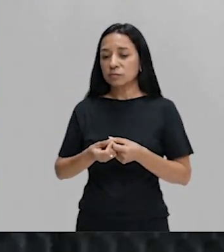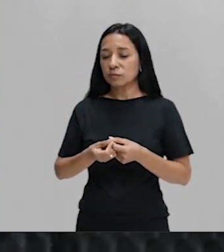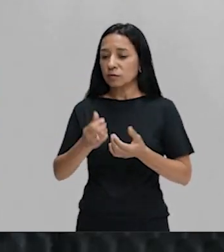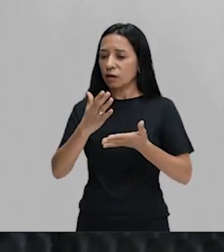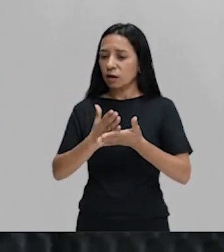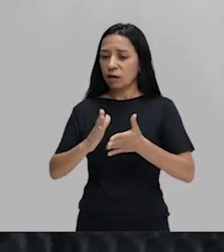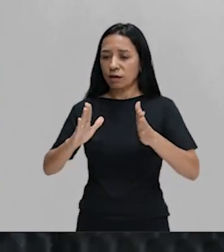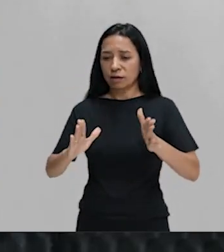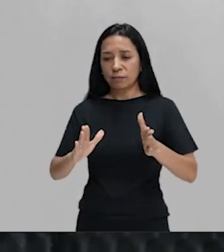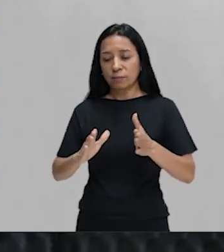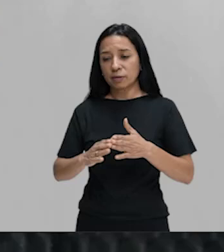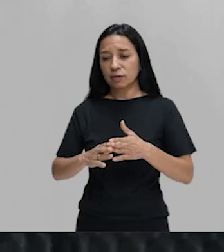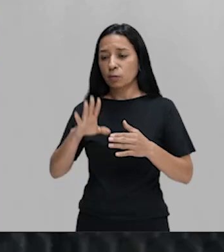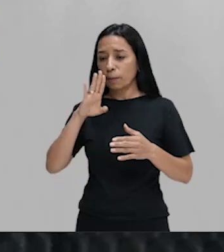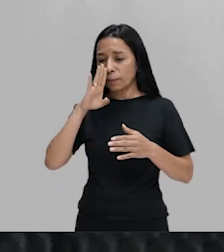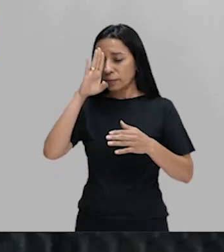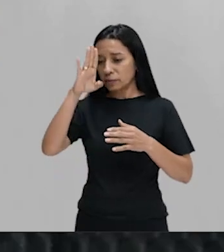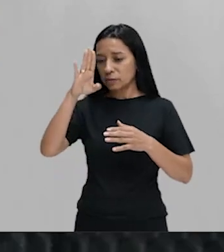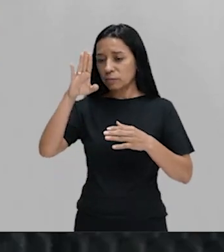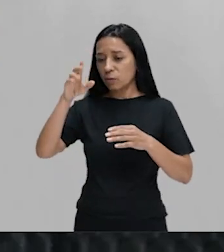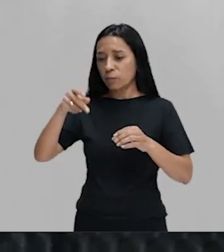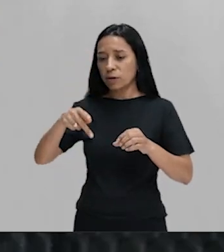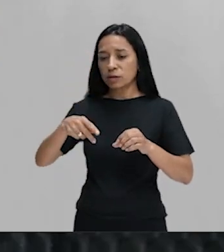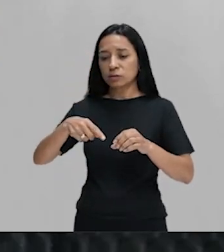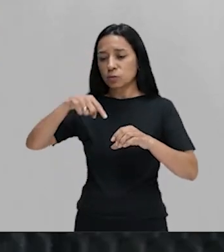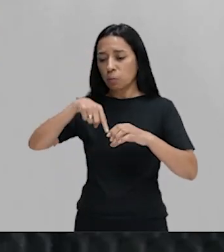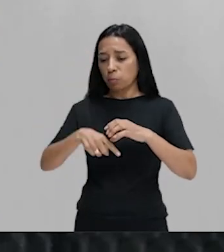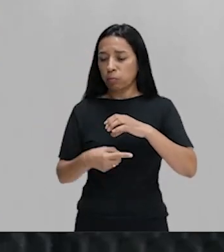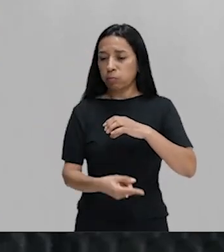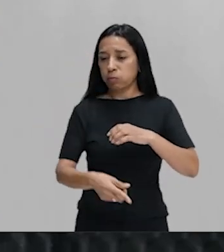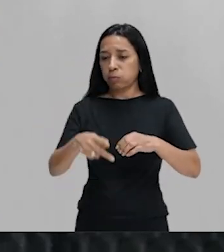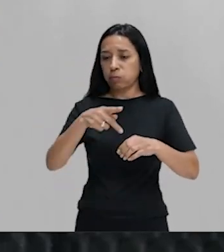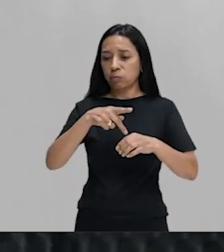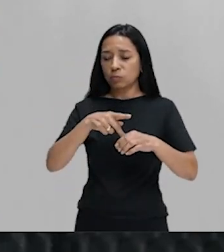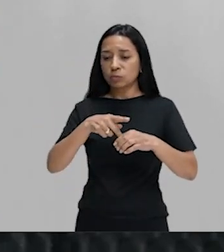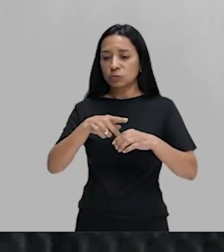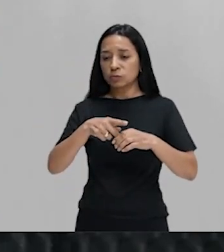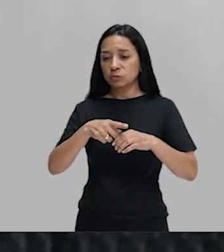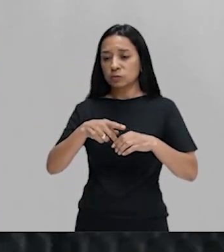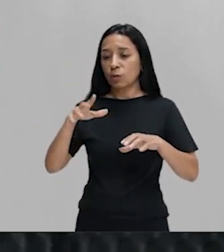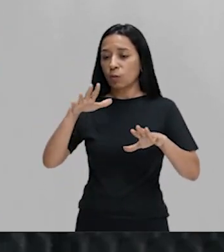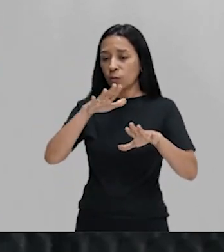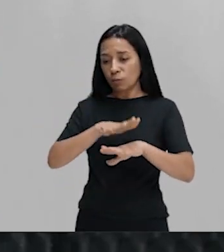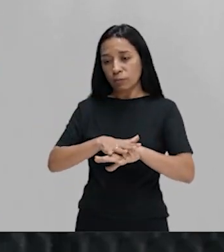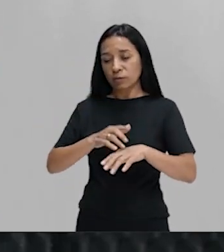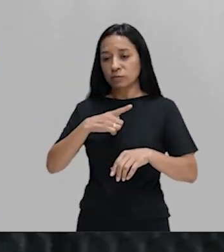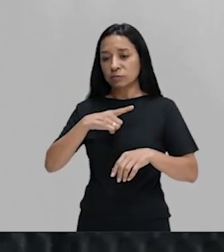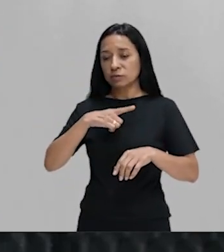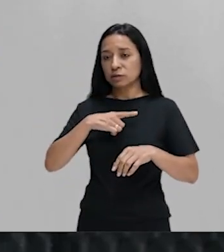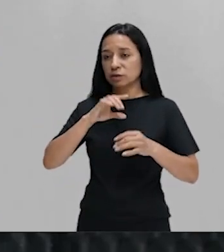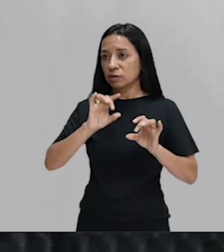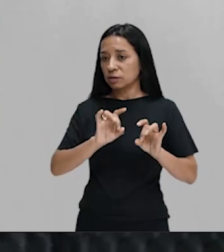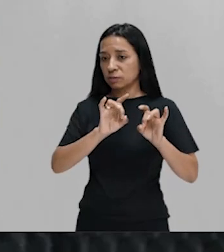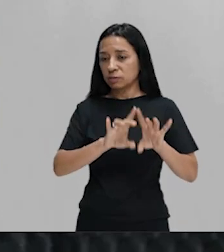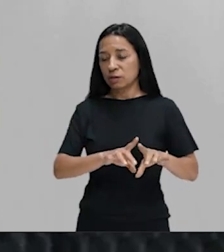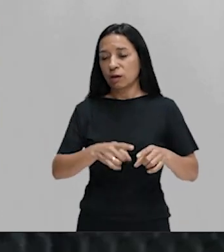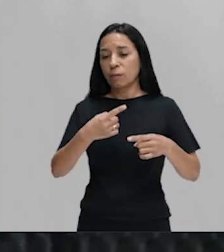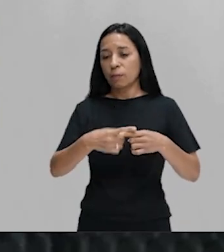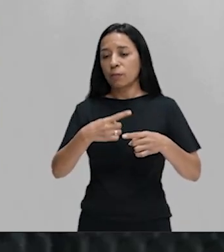poços de petróleo do Kuwait, nessas áreas que eles ocuparam, e que eles tiveram que abandonar por conta da derrota